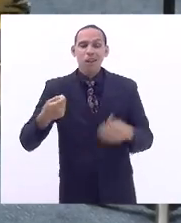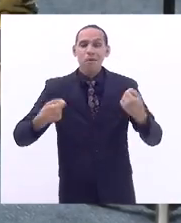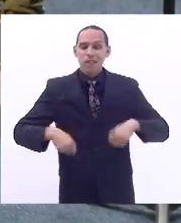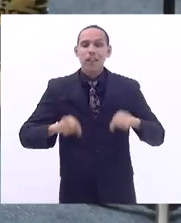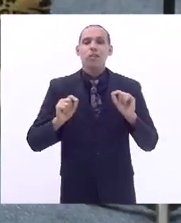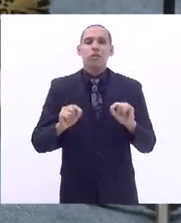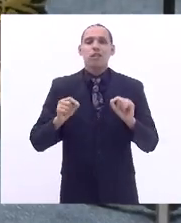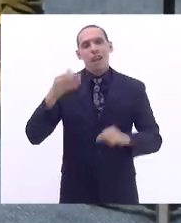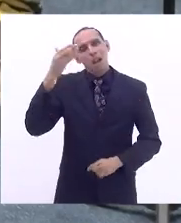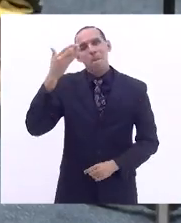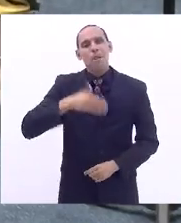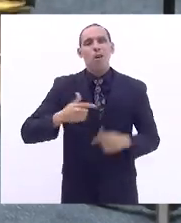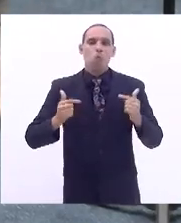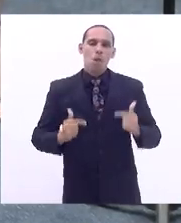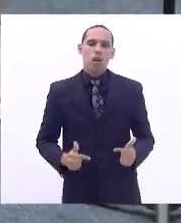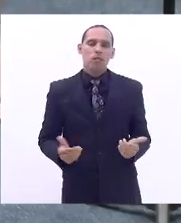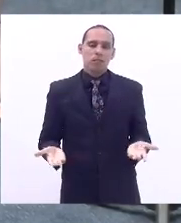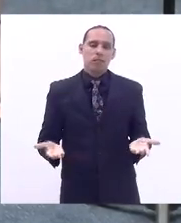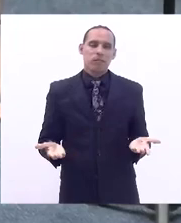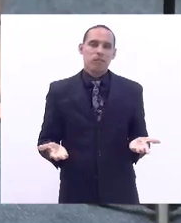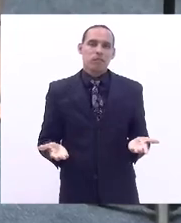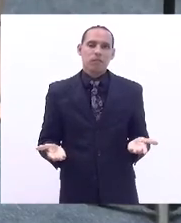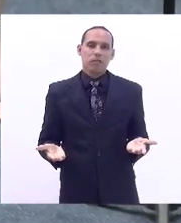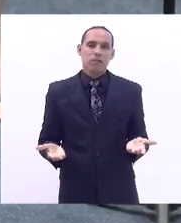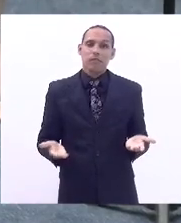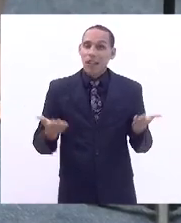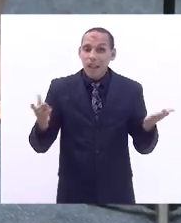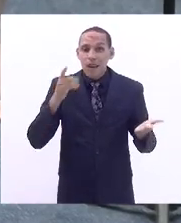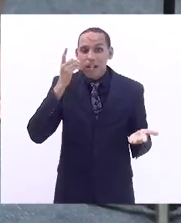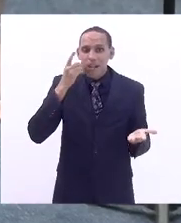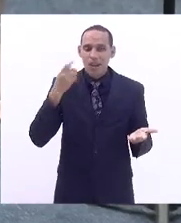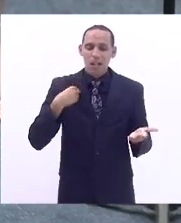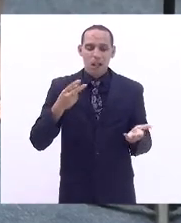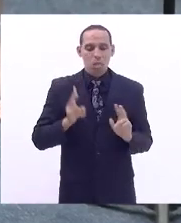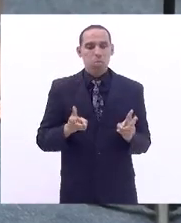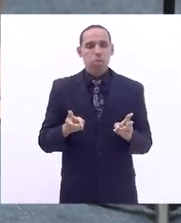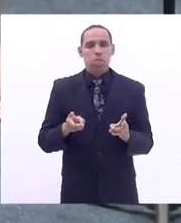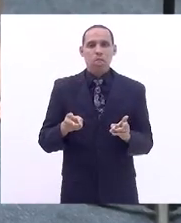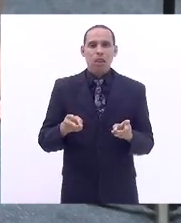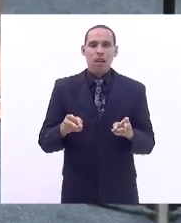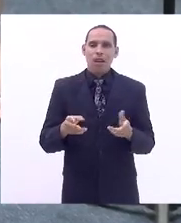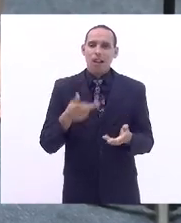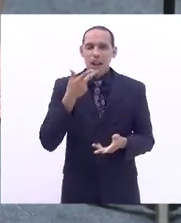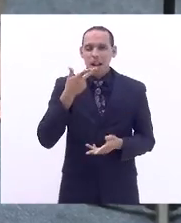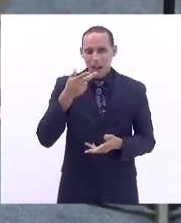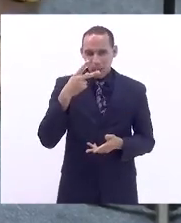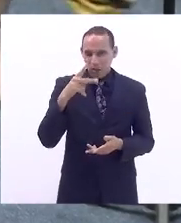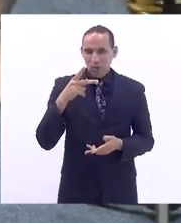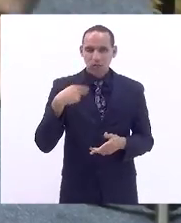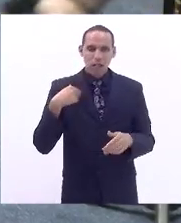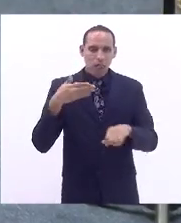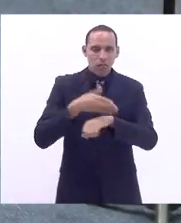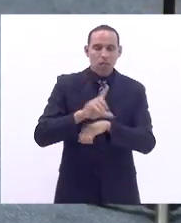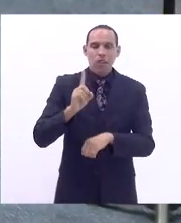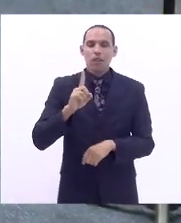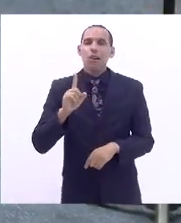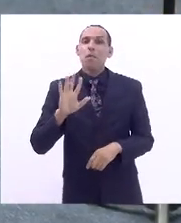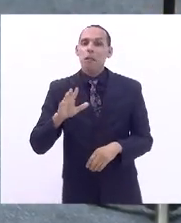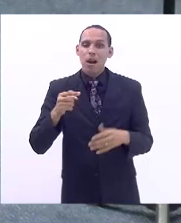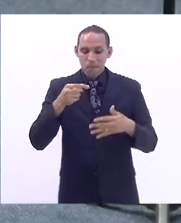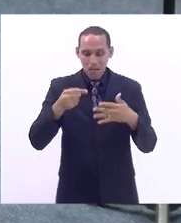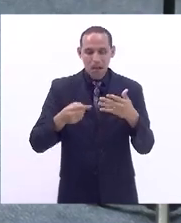sistematicamente provar sua inocência e aí deputada não não querendo ocupar aqui o espaço da sua fala mas trazendo elementos